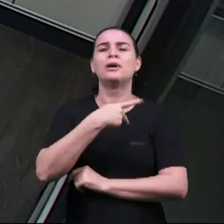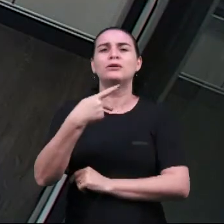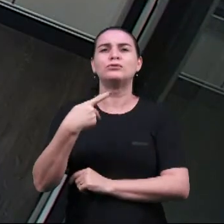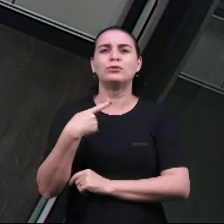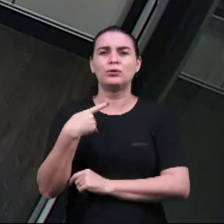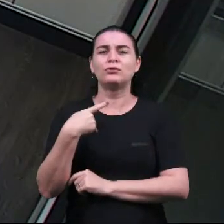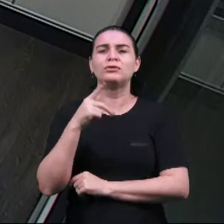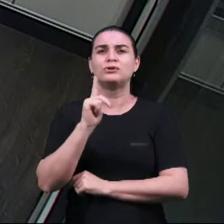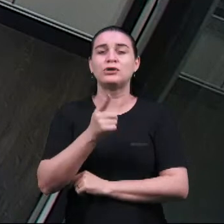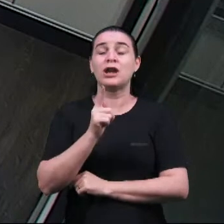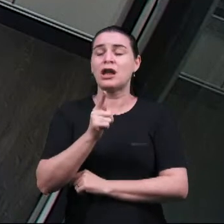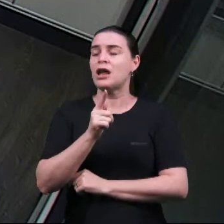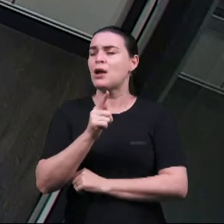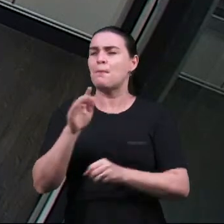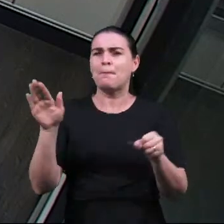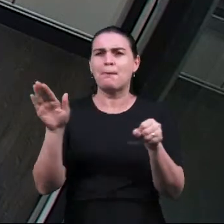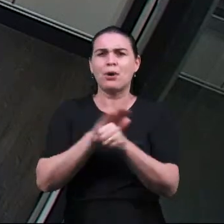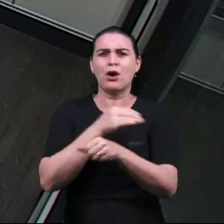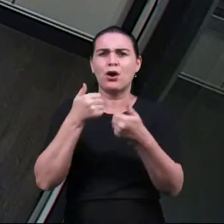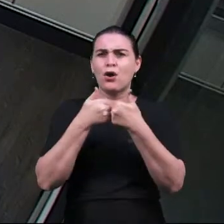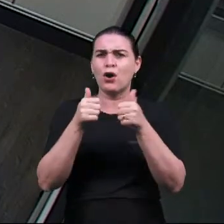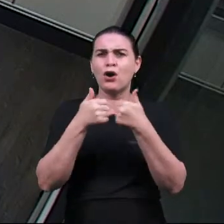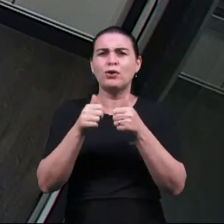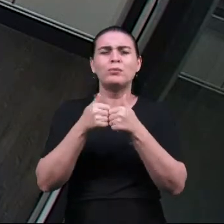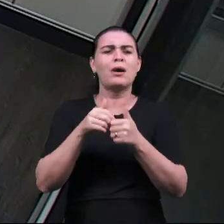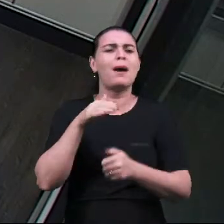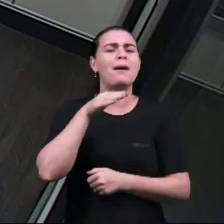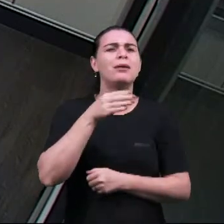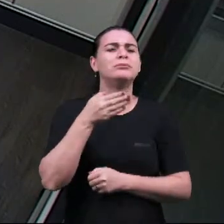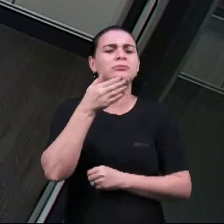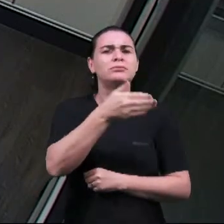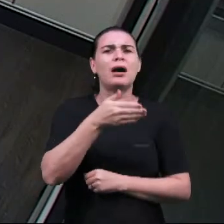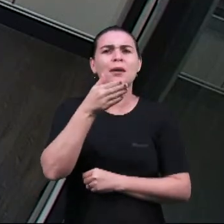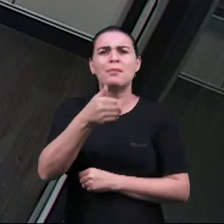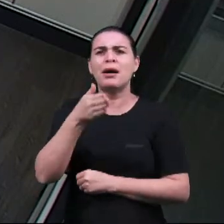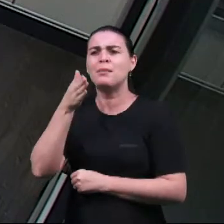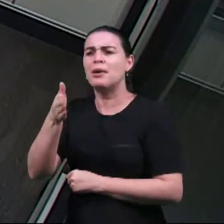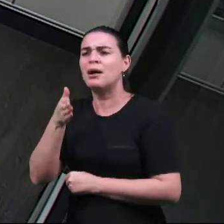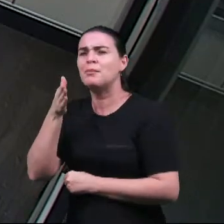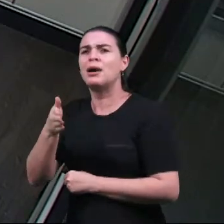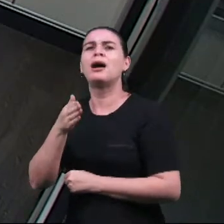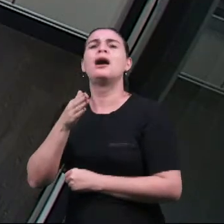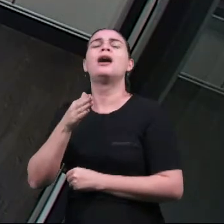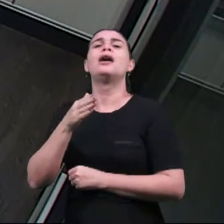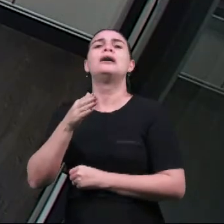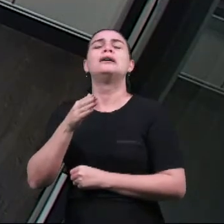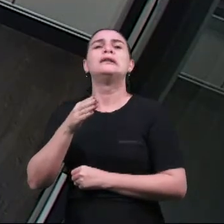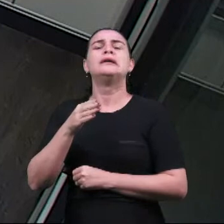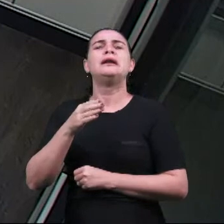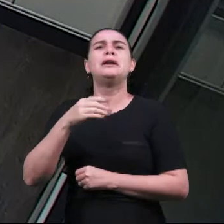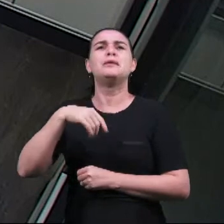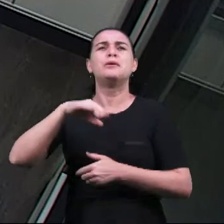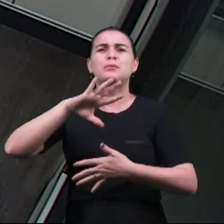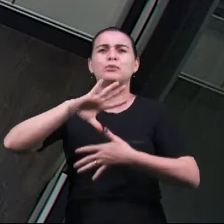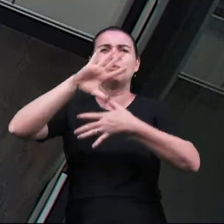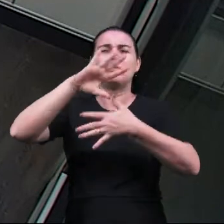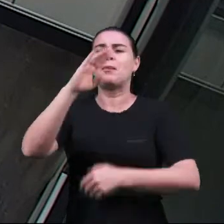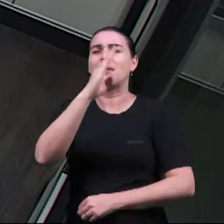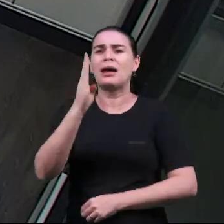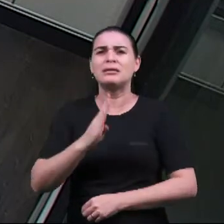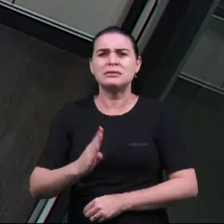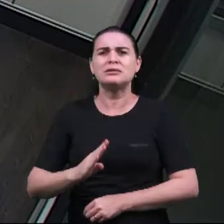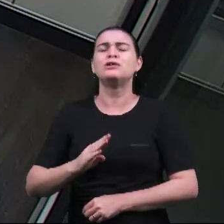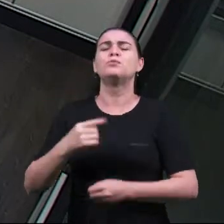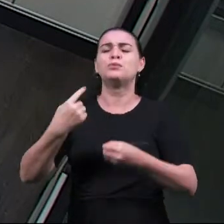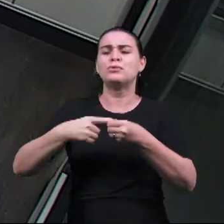encher o ônibus de jovens e mandar para cidades, mandar para o sertão, mandar para o sul, mandar para o centro-oeste, mandar para o